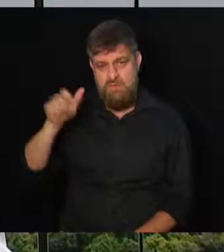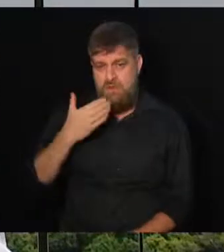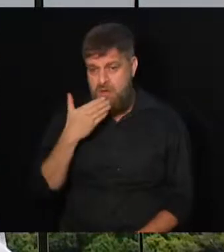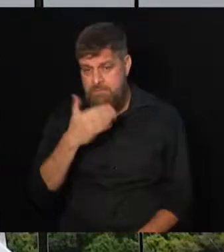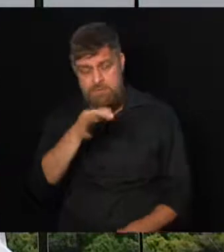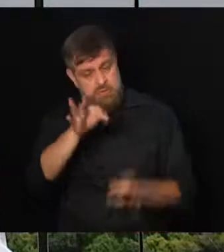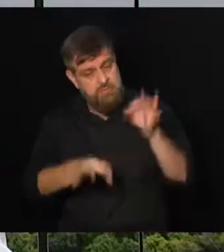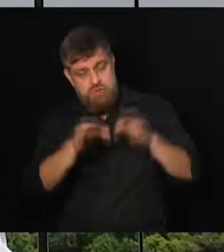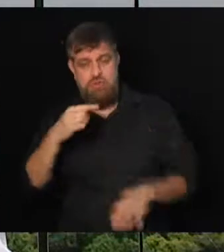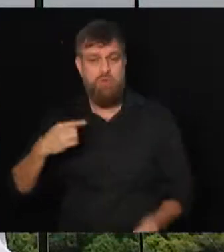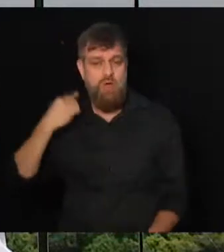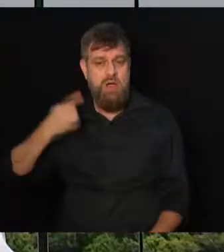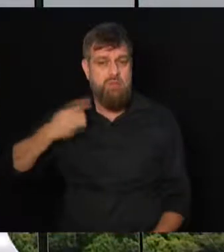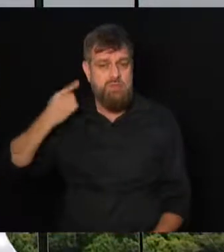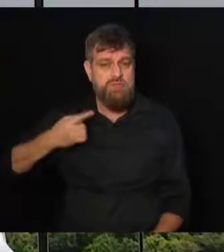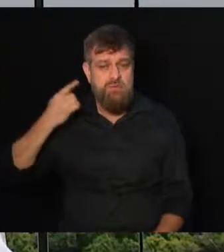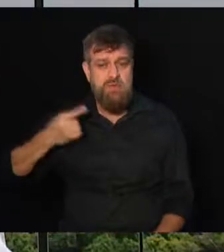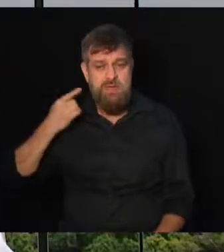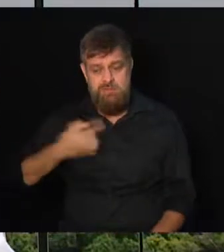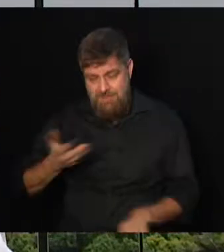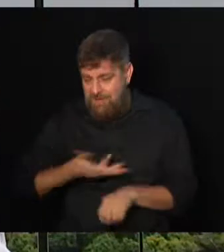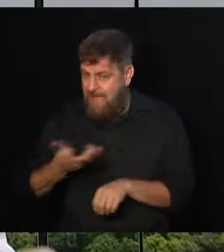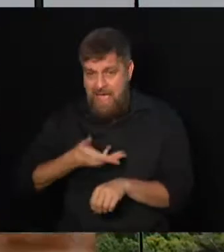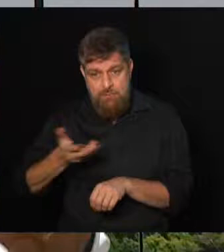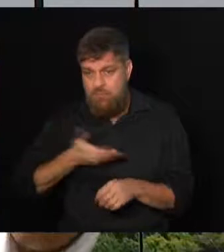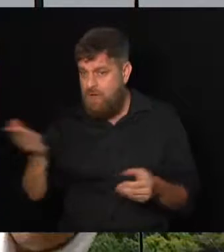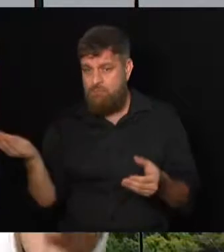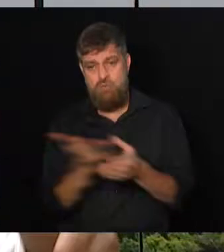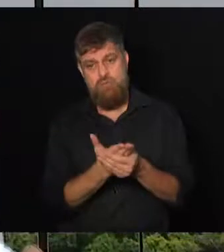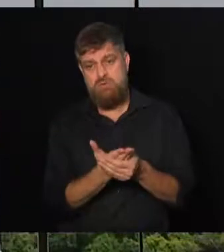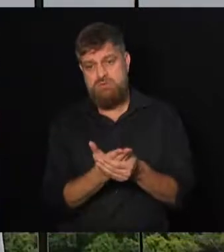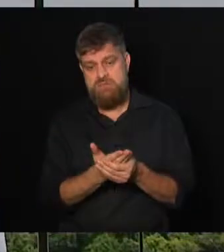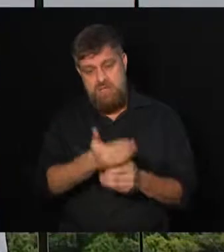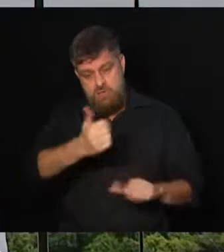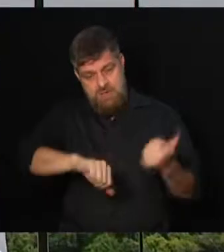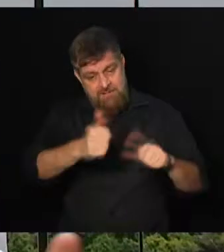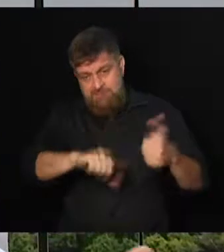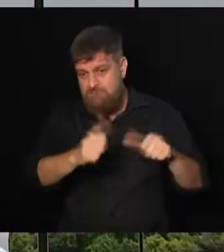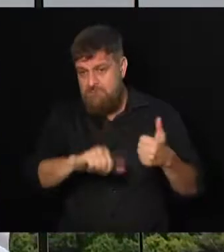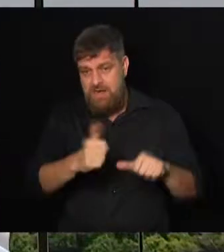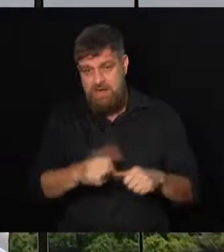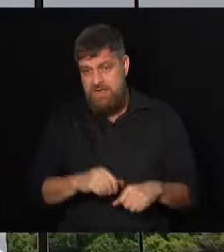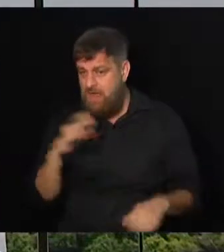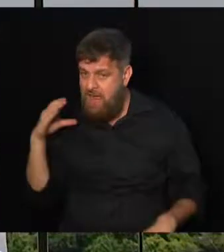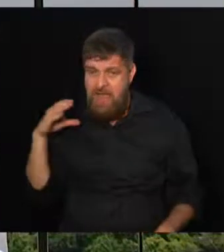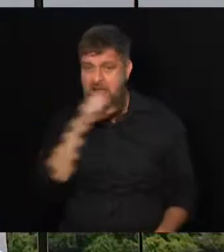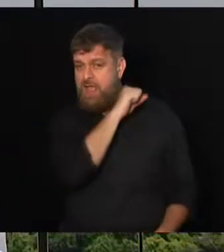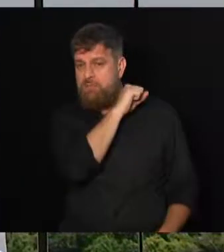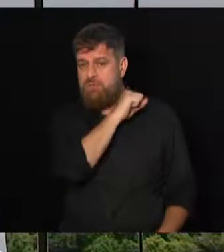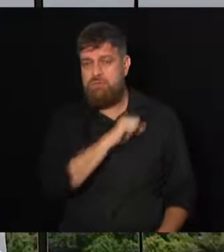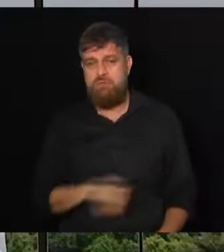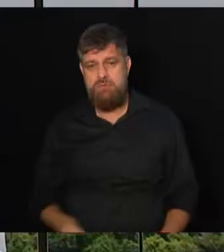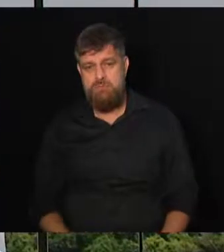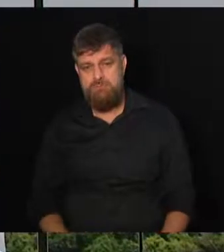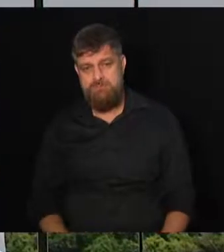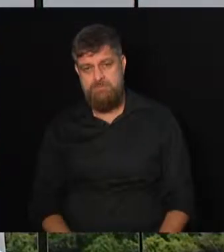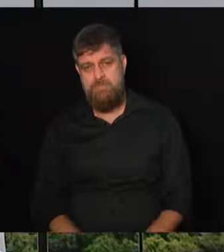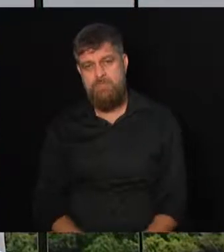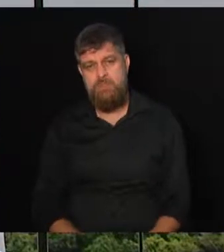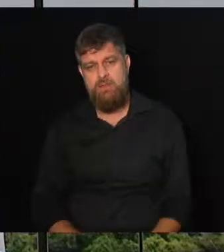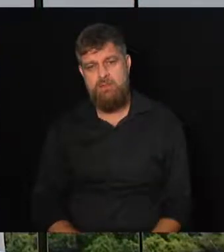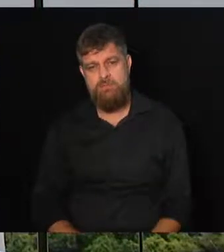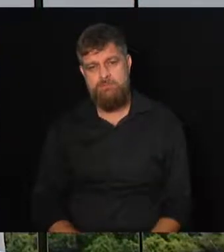juiz, o advogado do paciente pode requerer isso, o andamento mais célere do processo